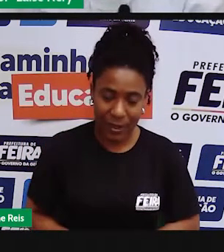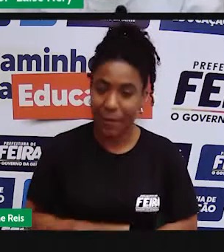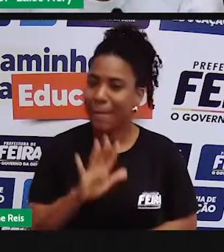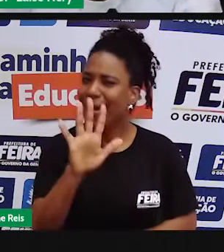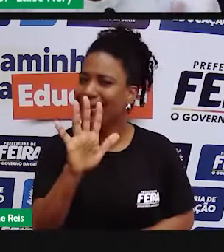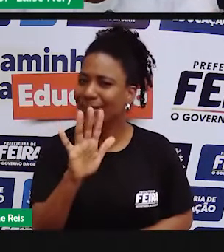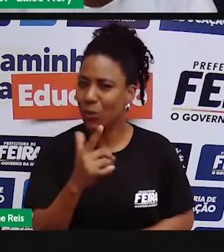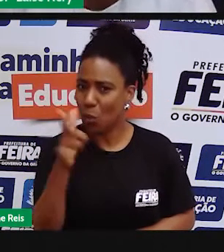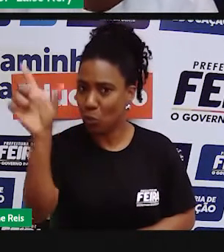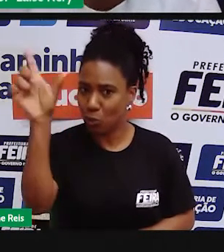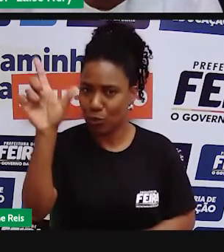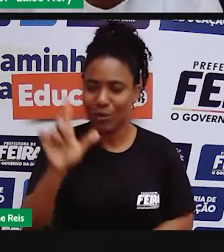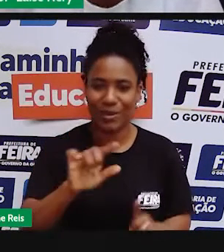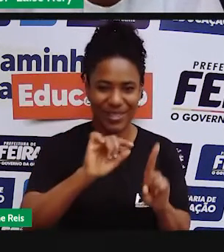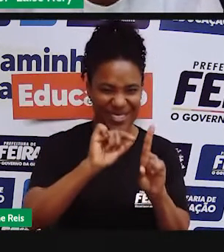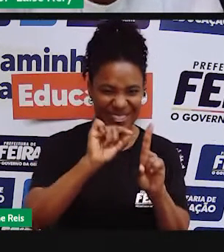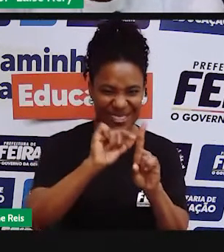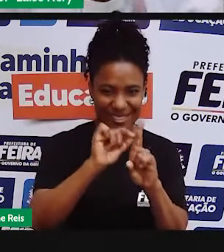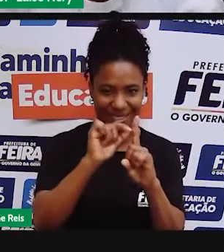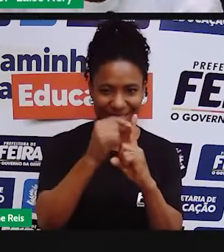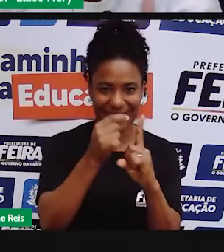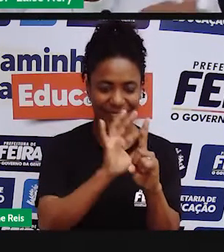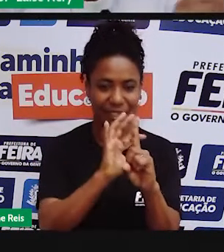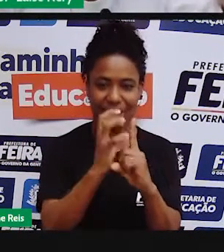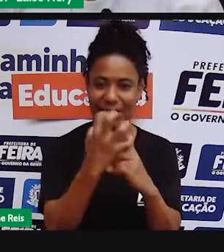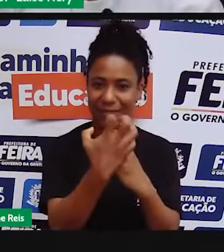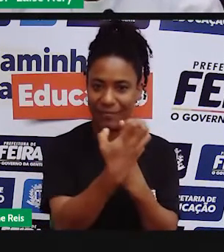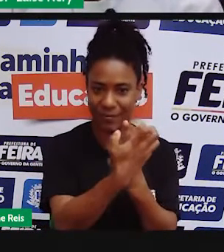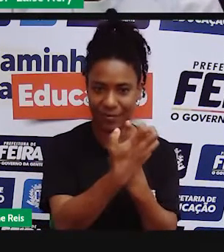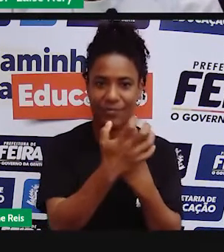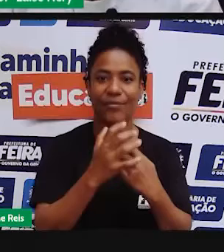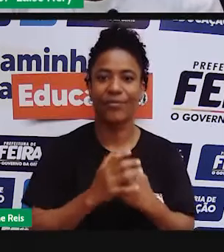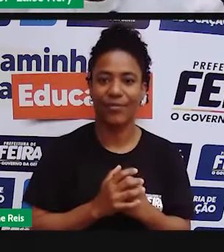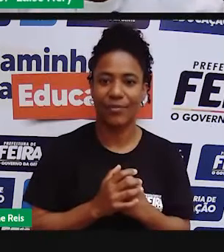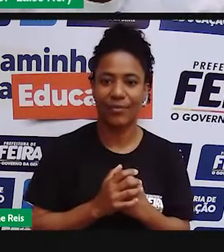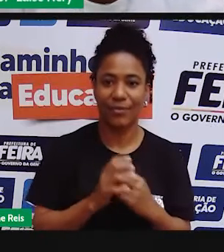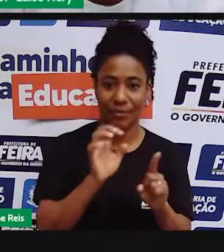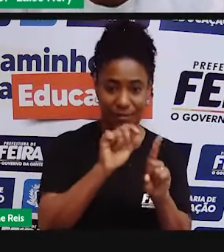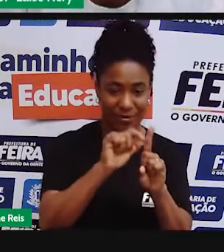Já, por exemplo, um cactus, dá para